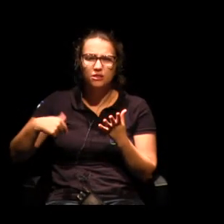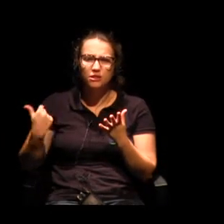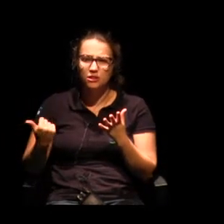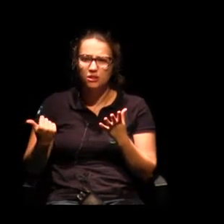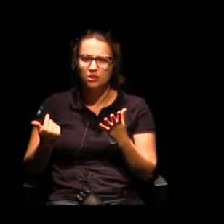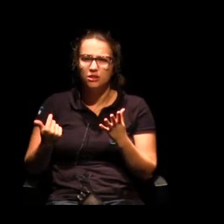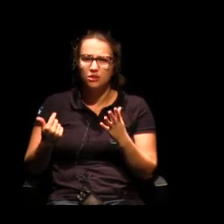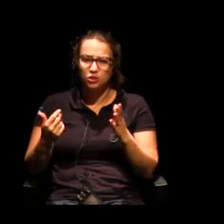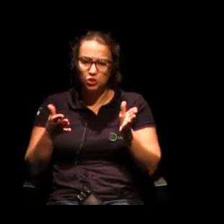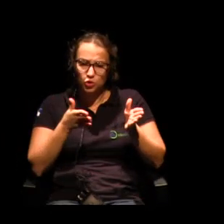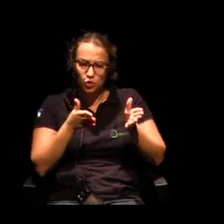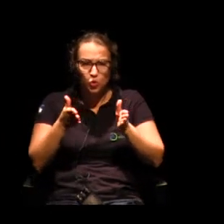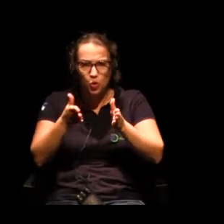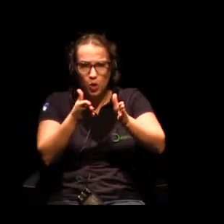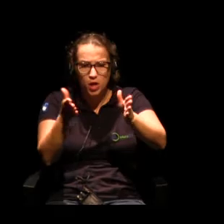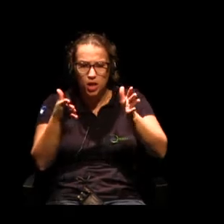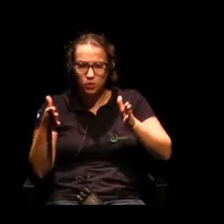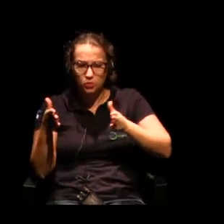vários